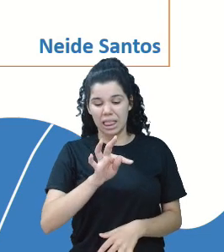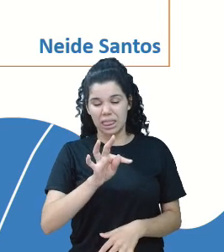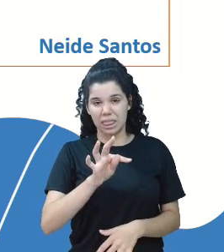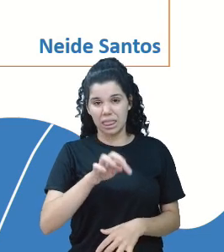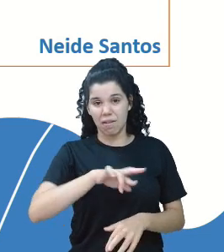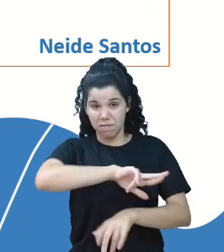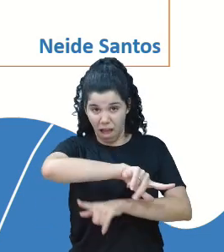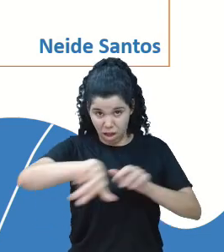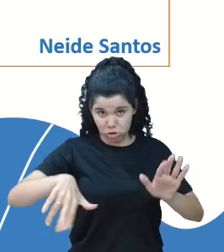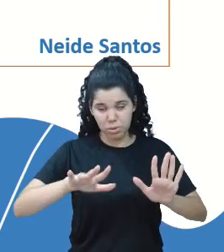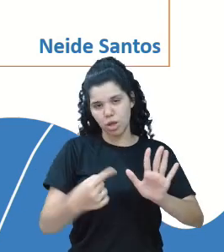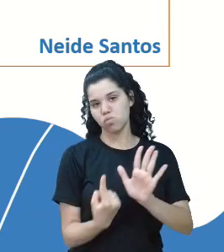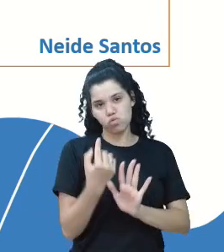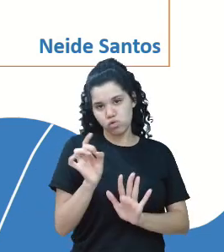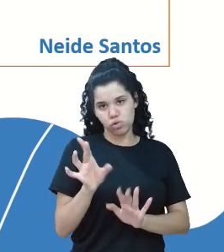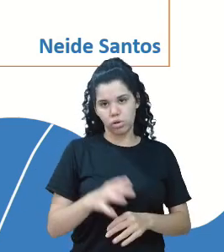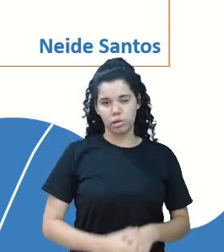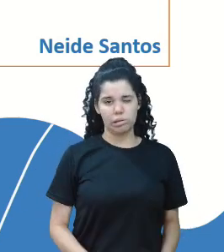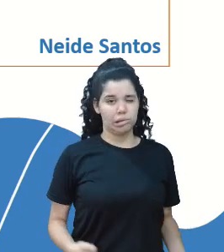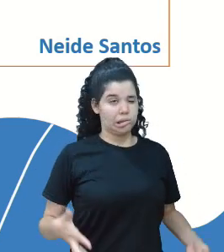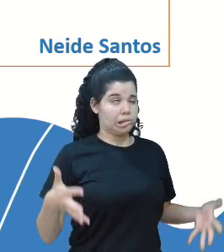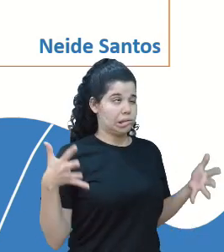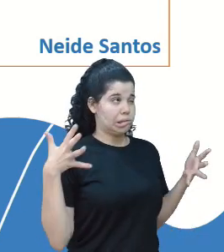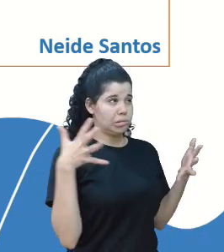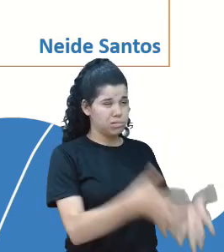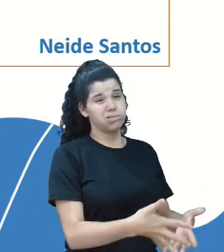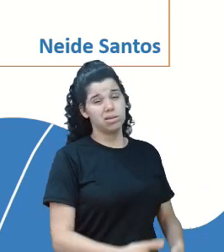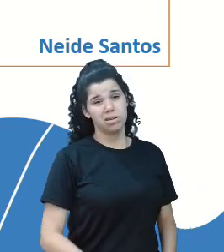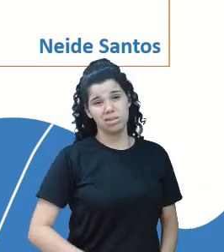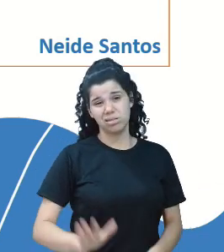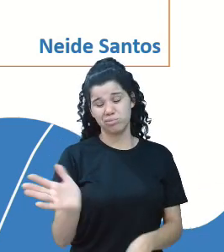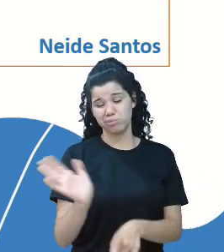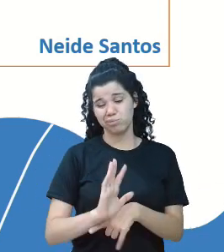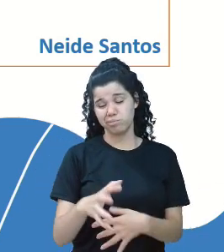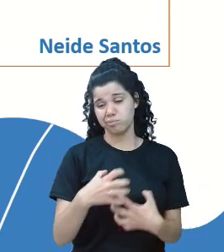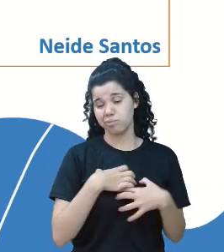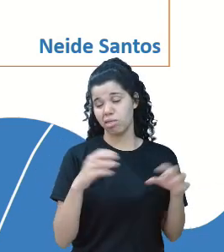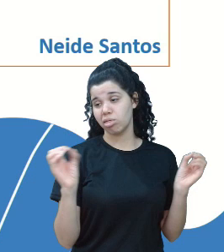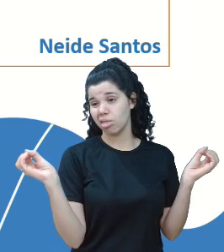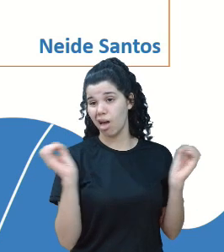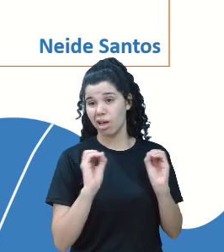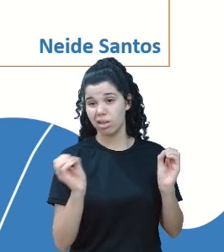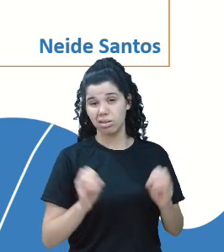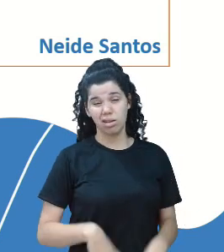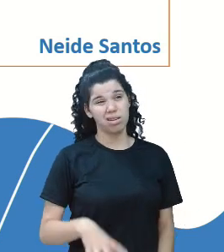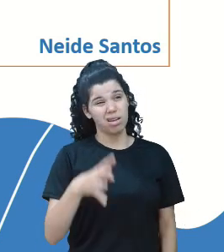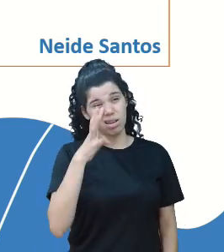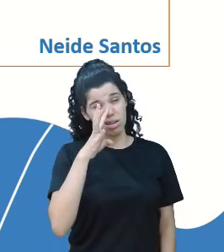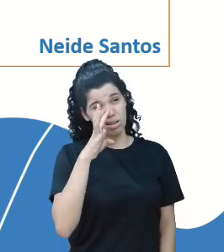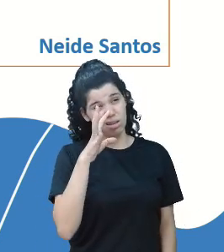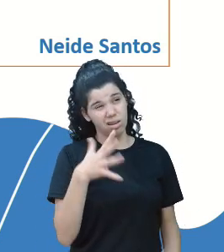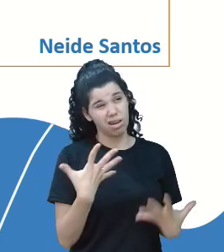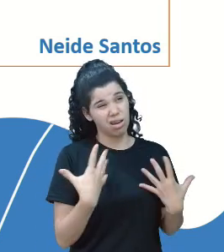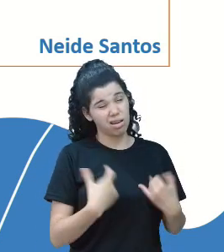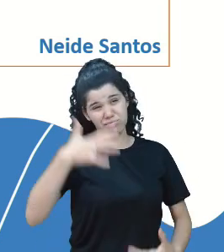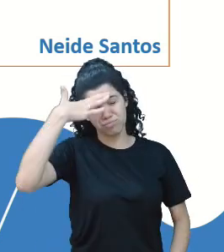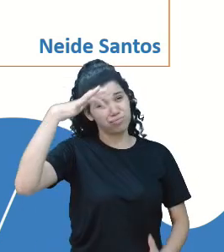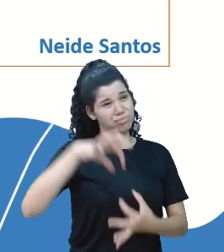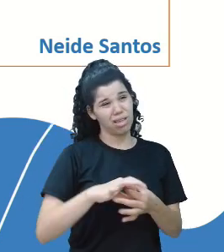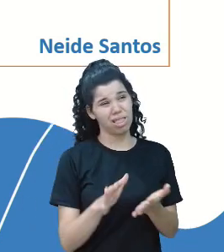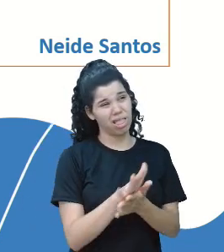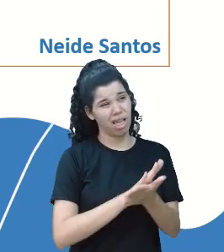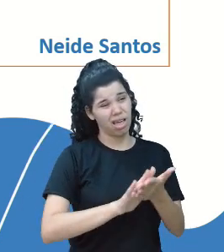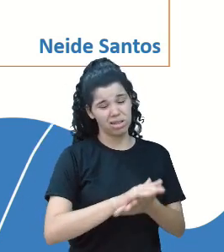gente? Muito chato. Filme sem emoção, monótono e sem nexo em